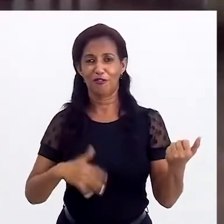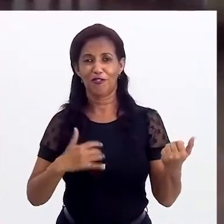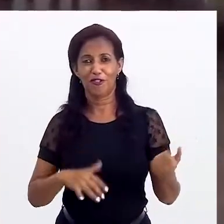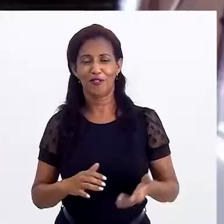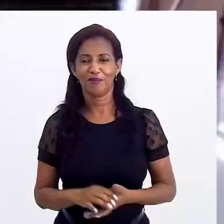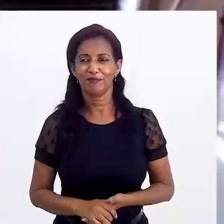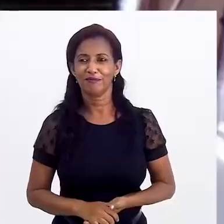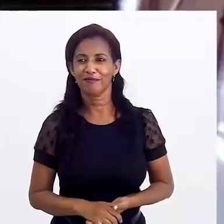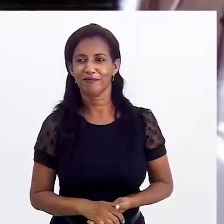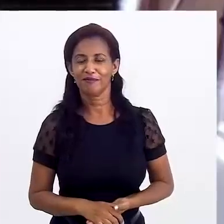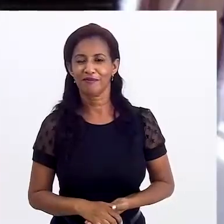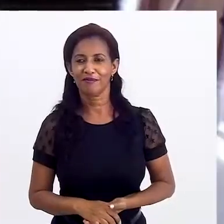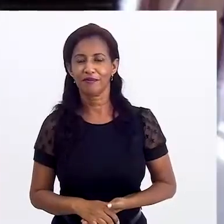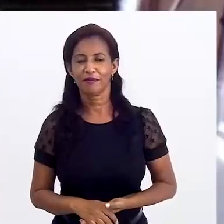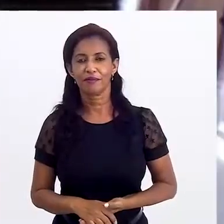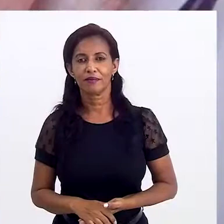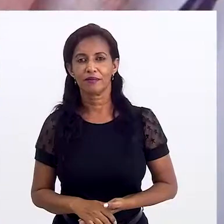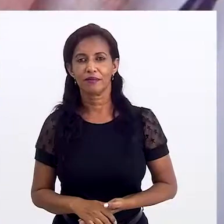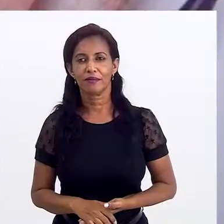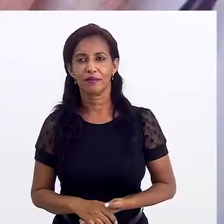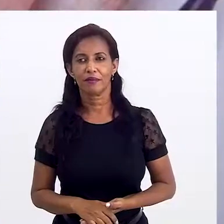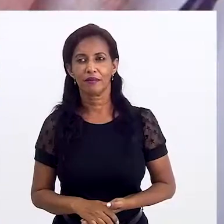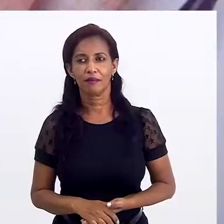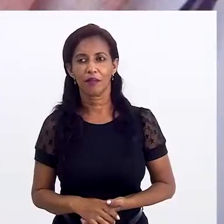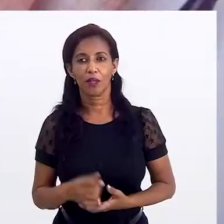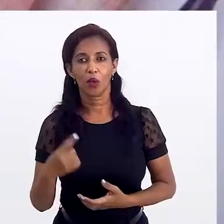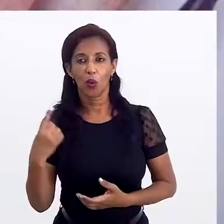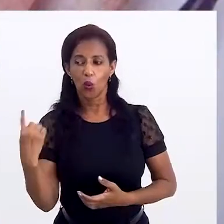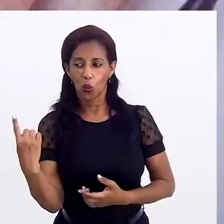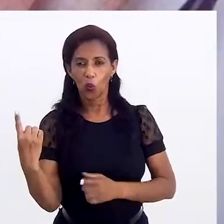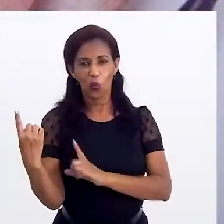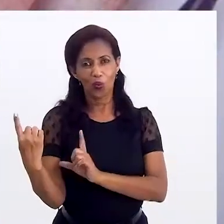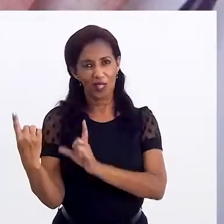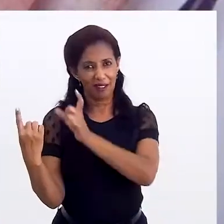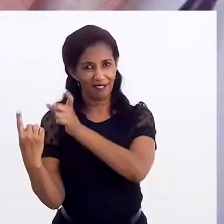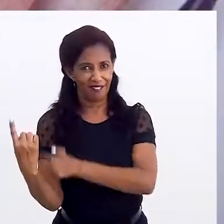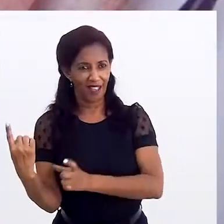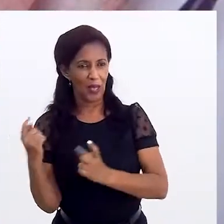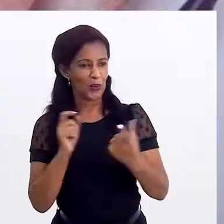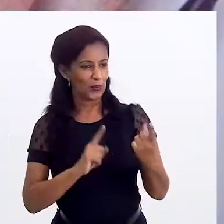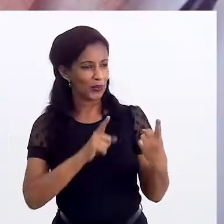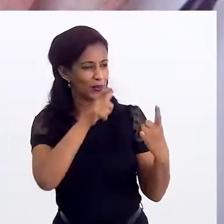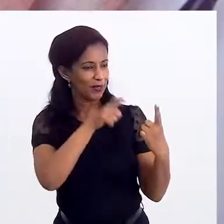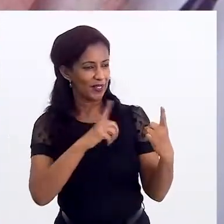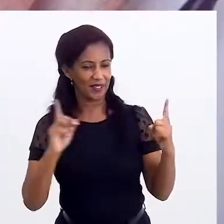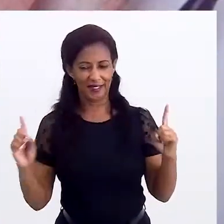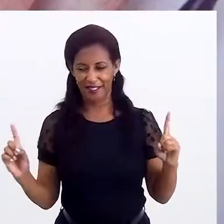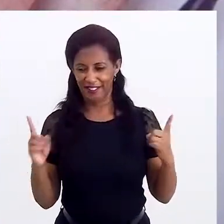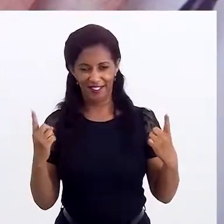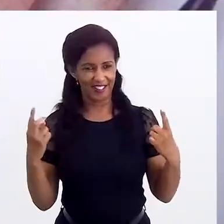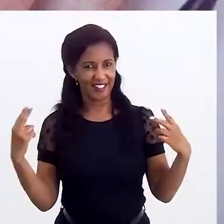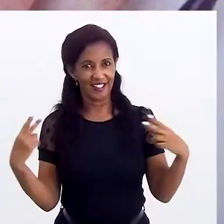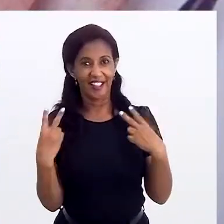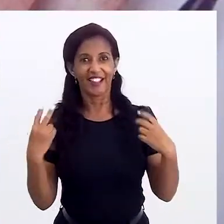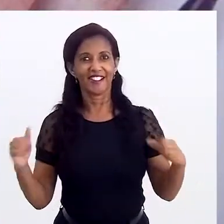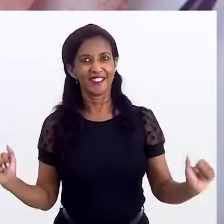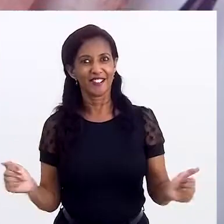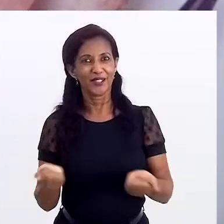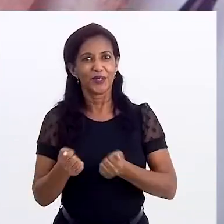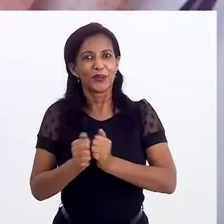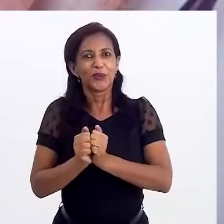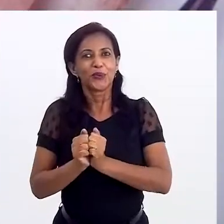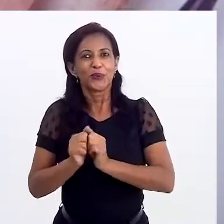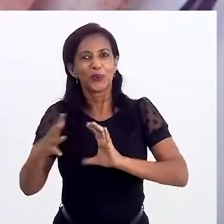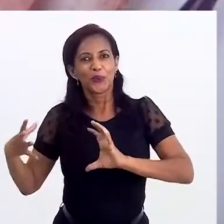você deve ter ajudado, né? Um traz uma parte, uma visão, um ponto de vista, uma perspectiva, e o